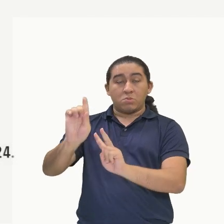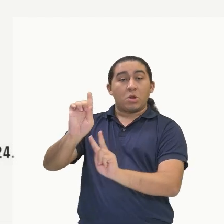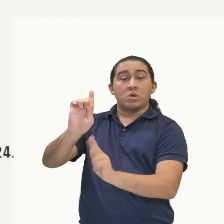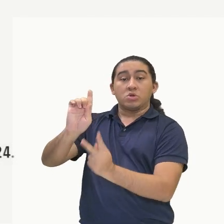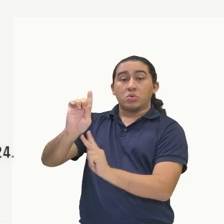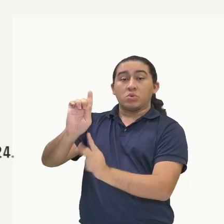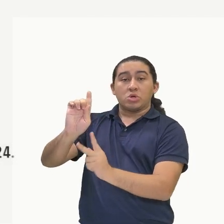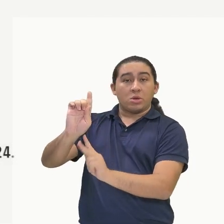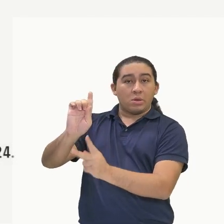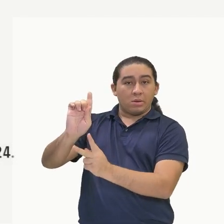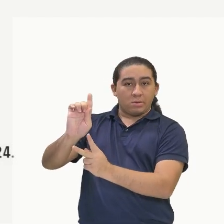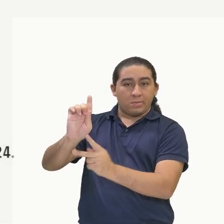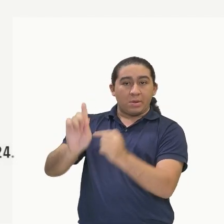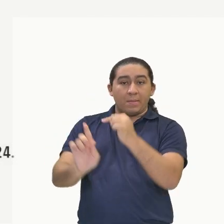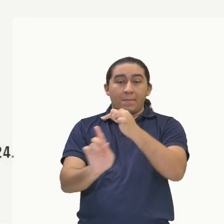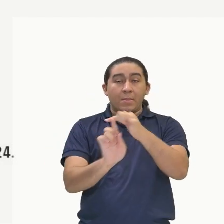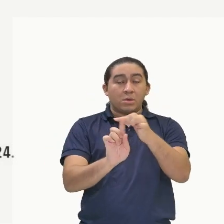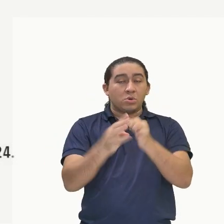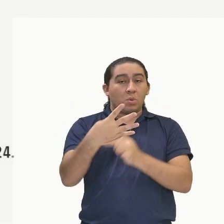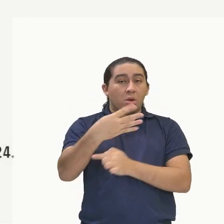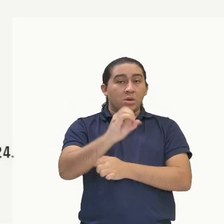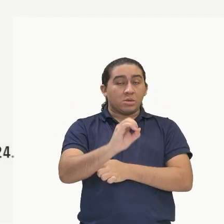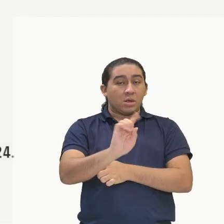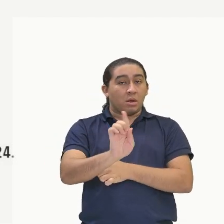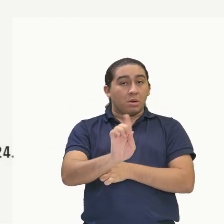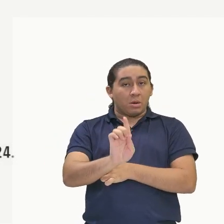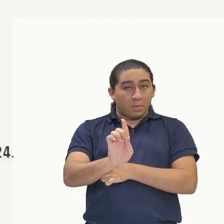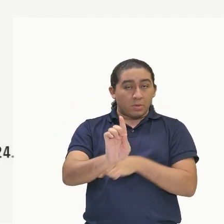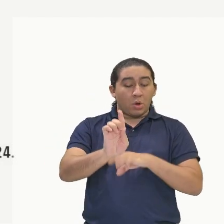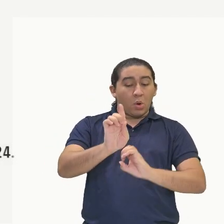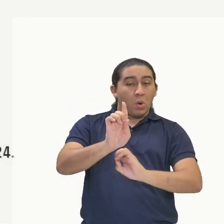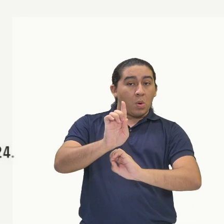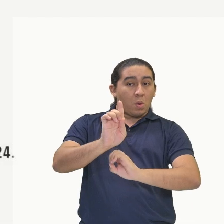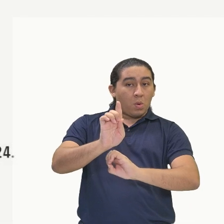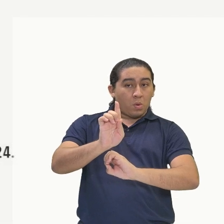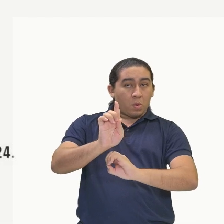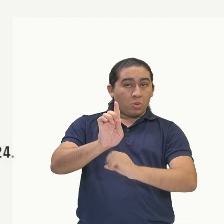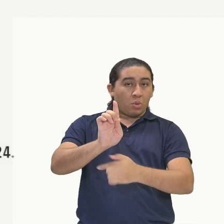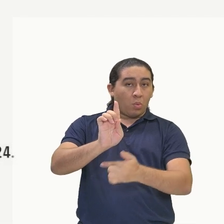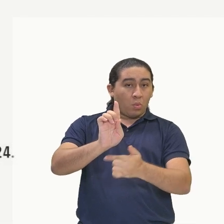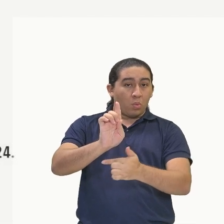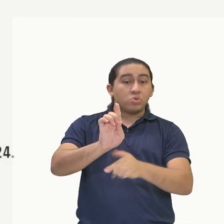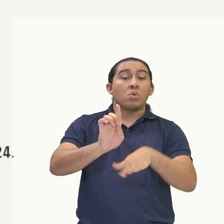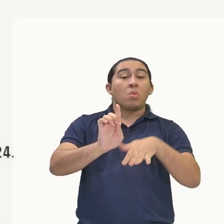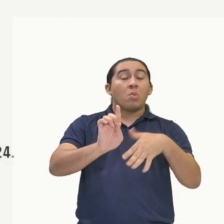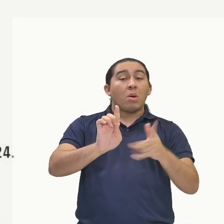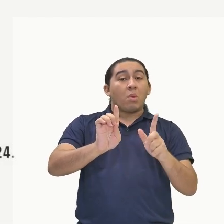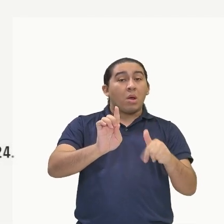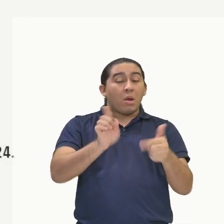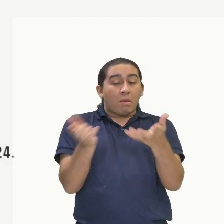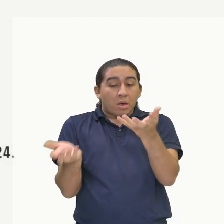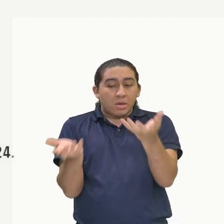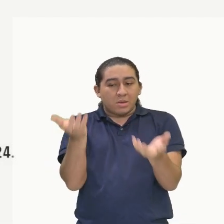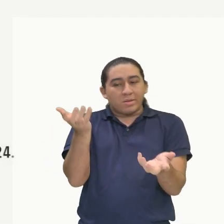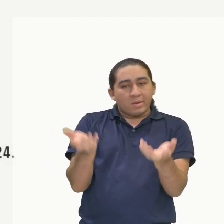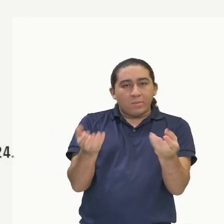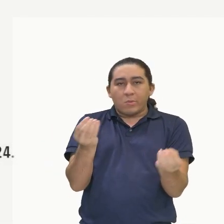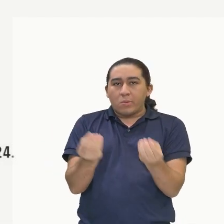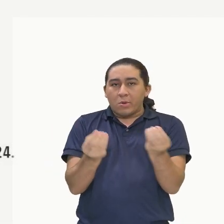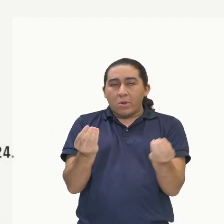hidrogênio combinam com 40 gramas de oxigênio, qual será a proporção entre os elementos na formação da